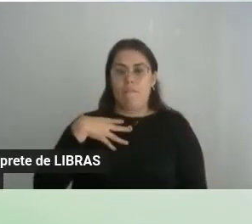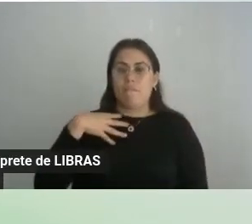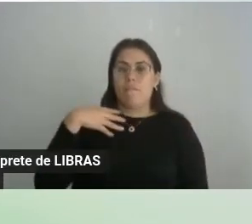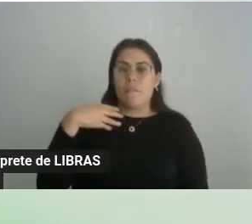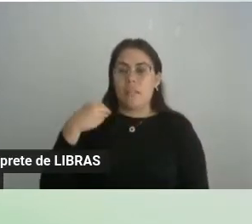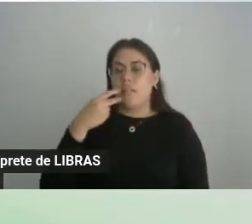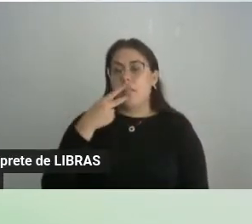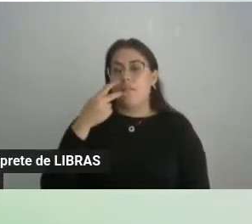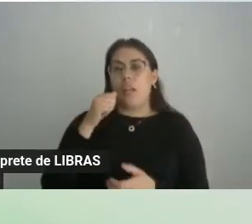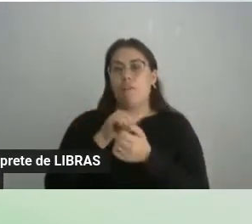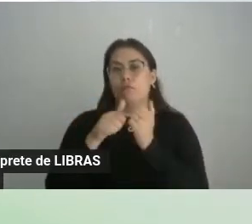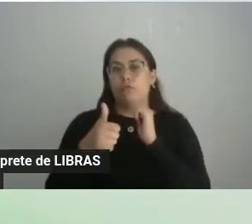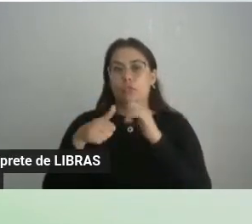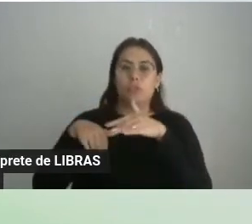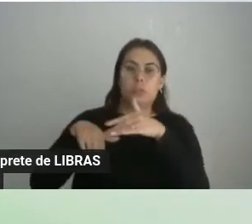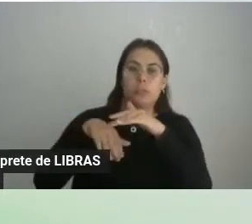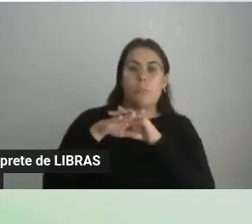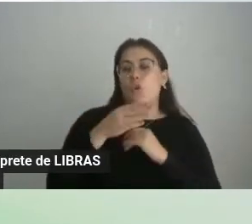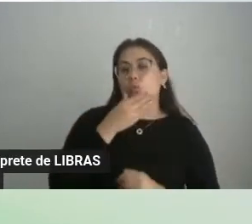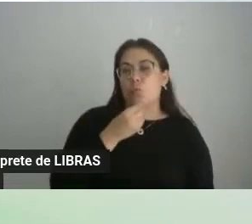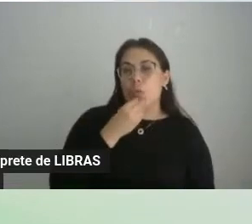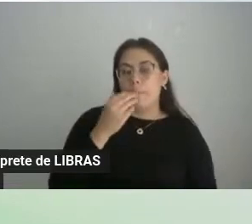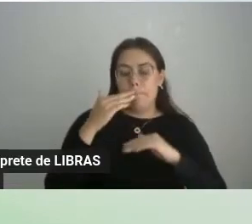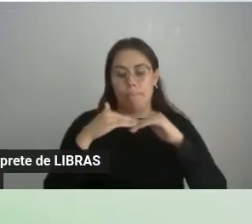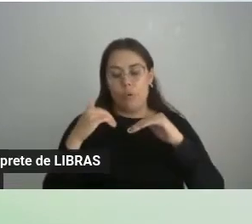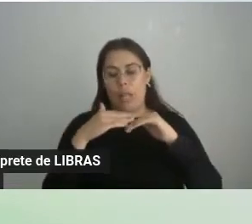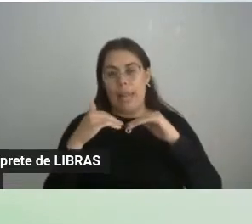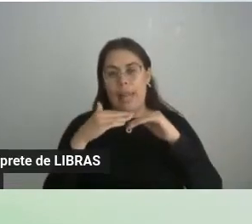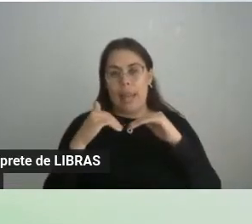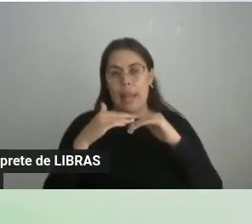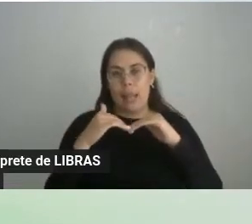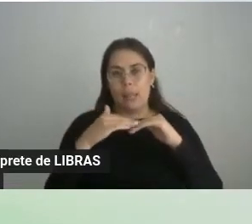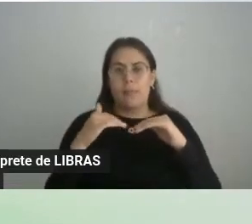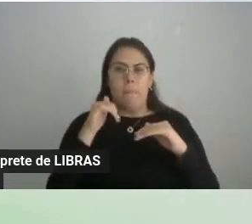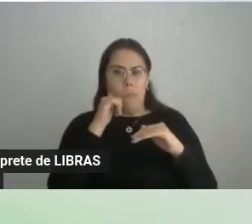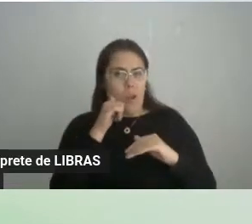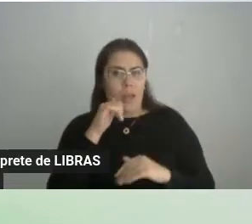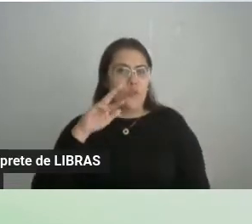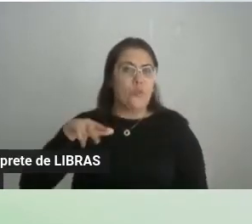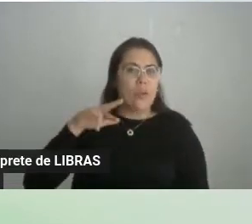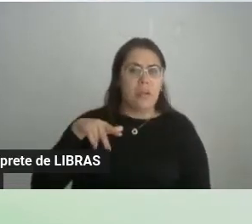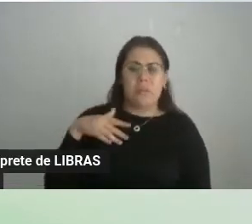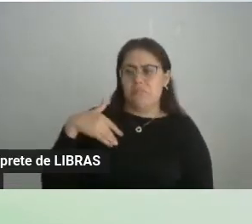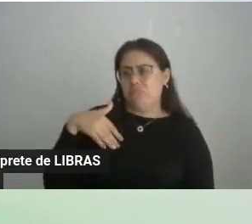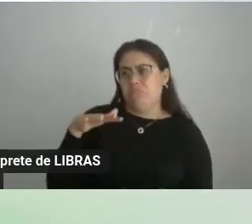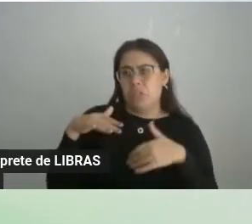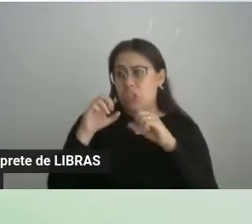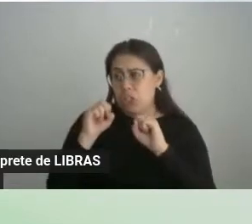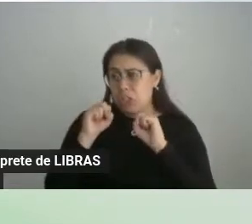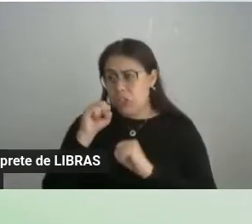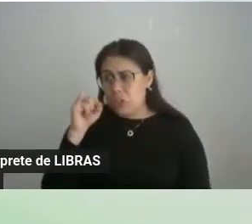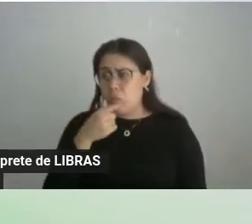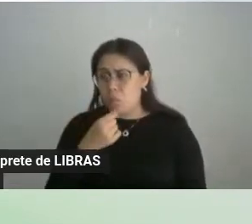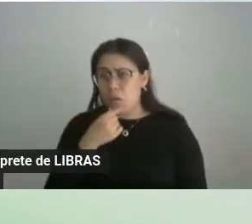futebol é de homem, que fazer unha é coisa de mulher, porque para ela, se um homem quiser fazer a unha, tá tudo certo. Se